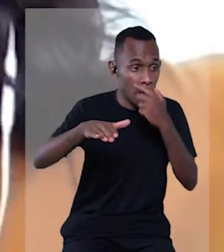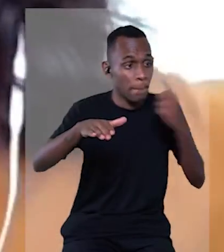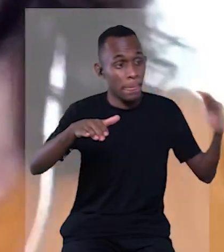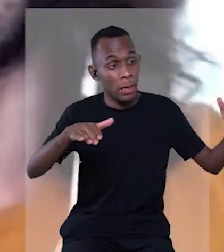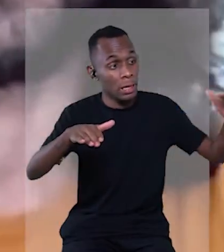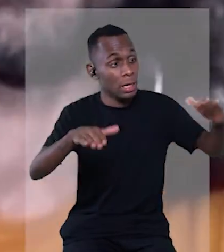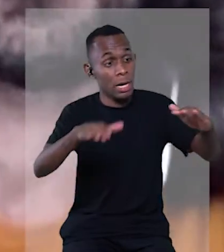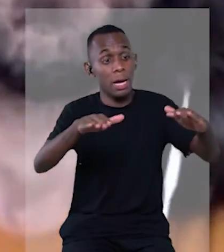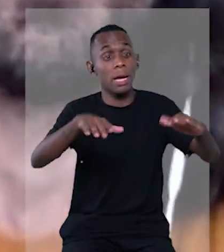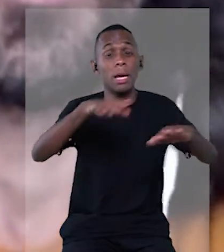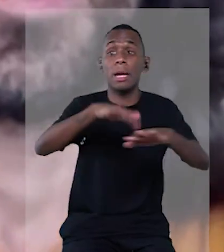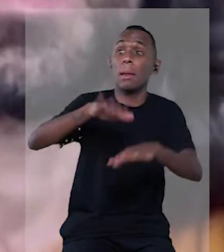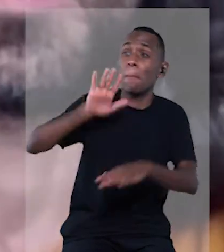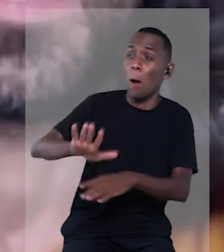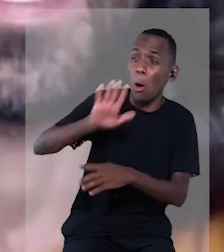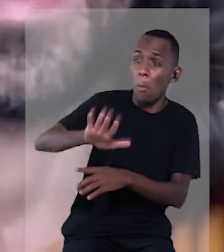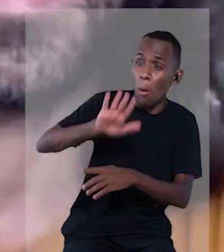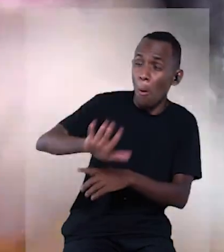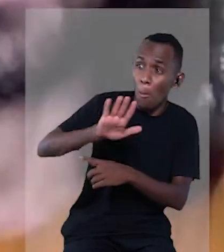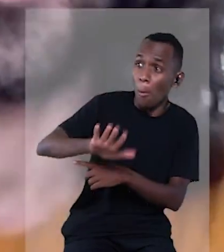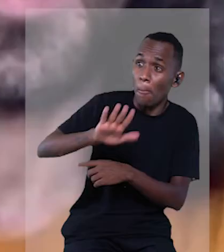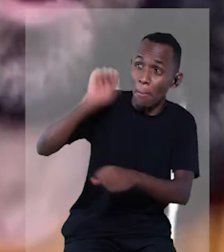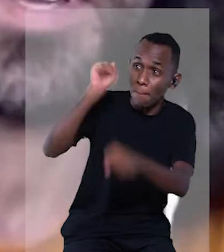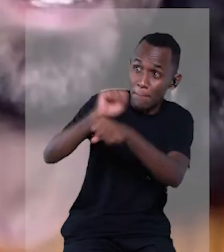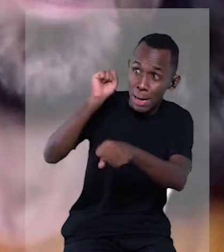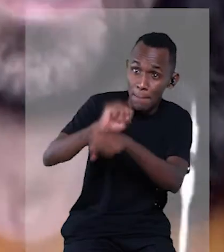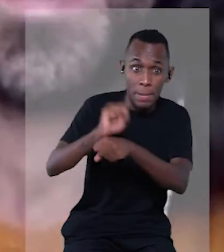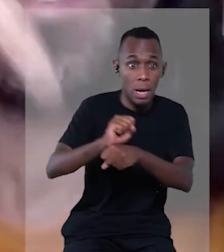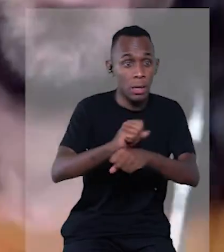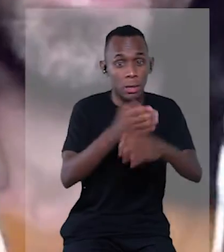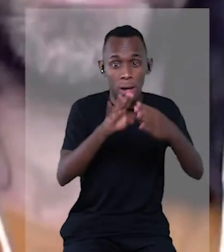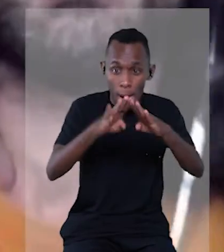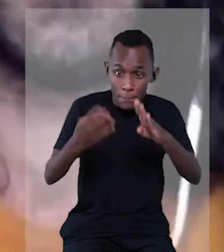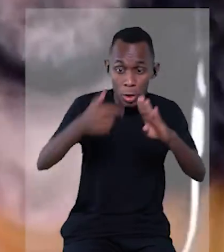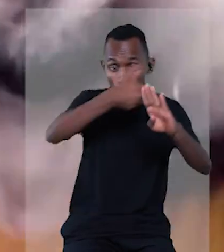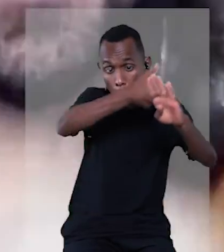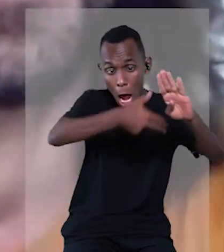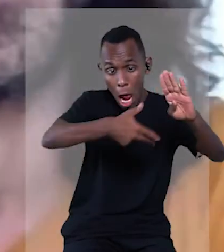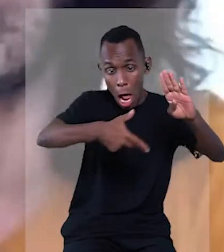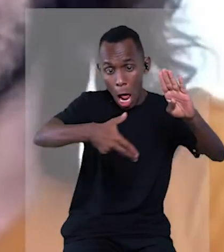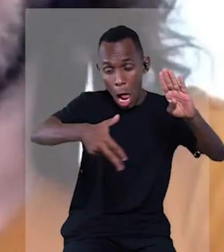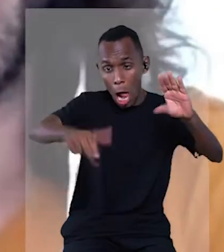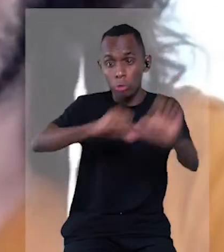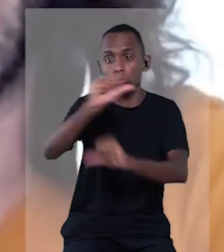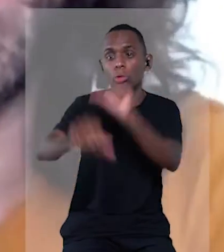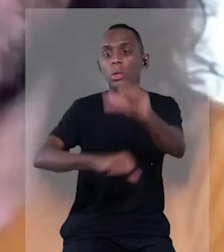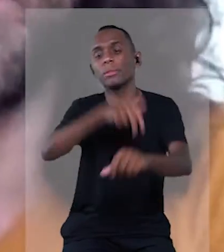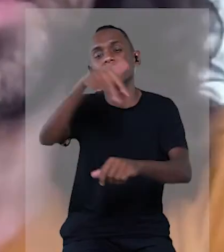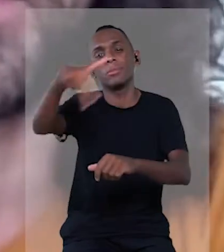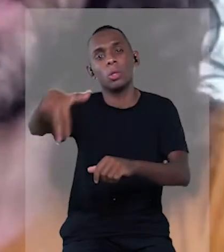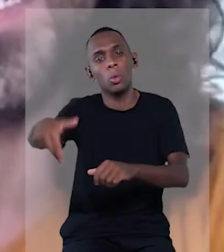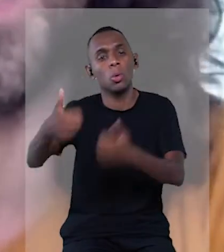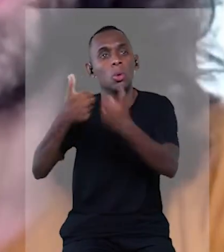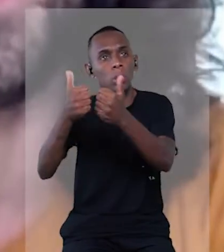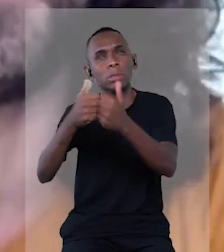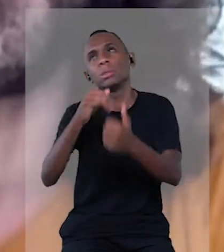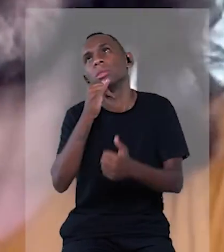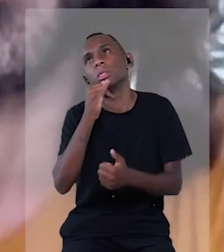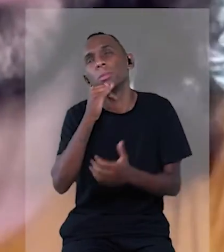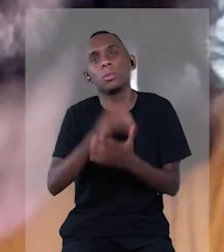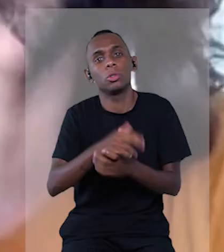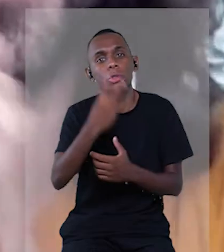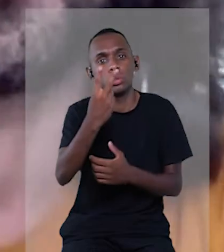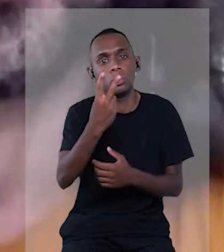que deu sinal, né, pro ônibus parar, ele abriu a porta, eu desci correndo e peguei o ônibus correto, e, tipo, eu tinha que chegar